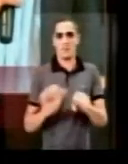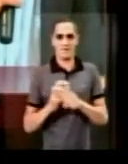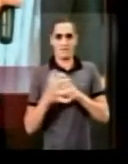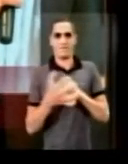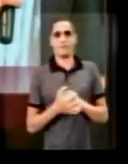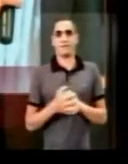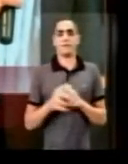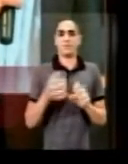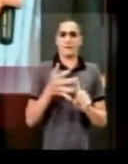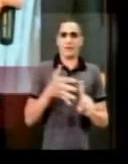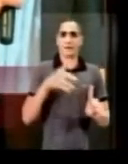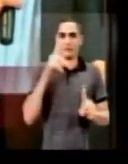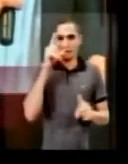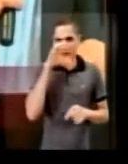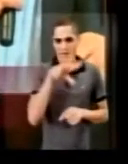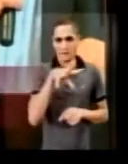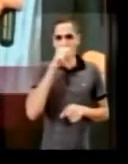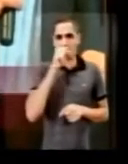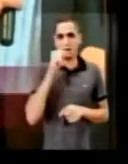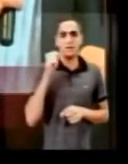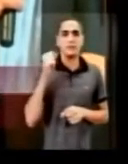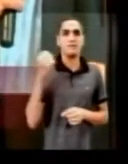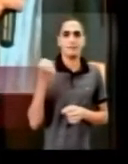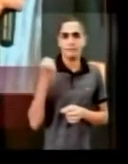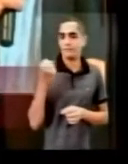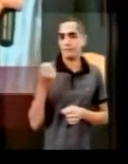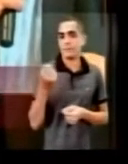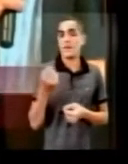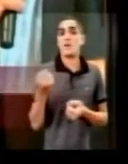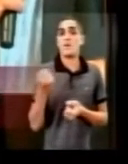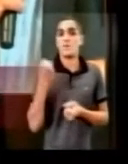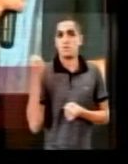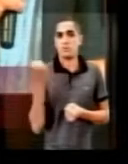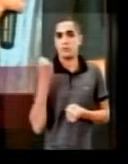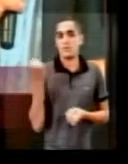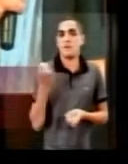data de notificação, ou seja, na hora que a pessoa